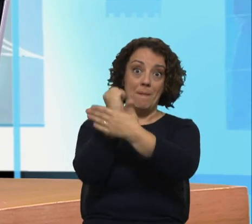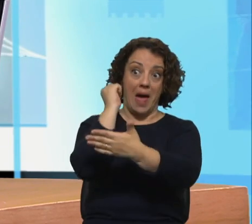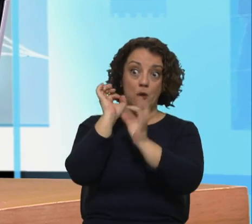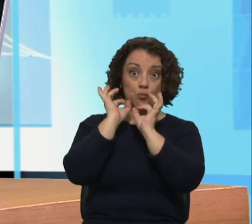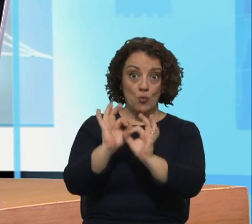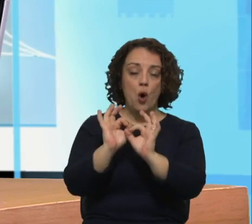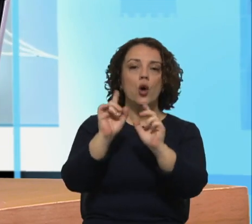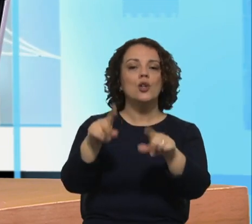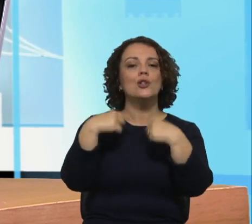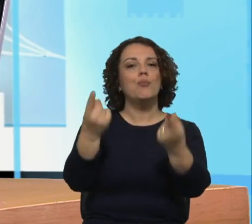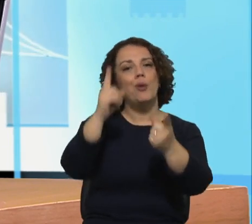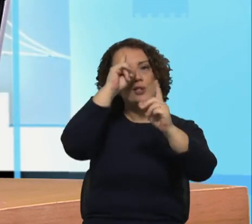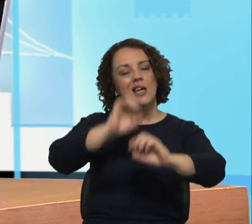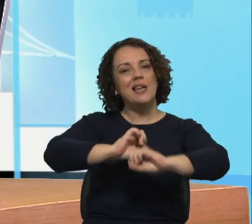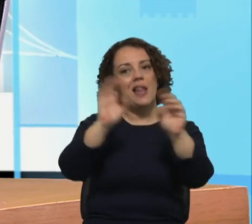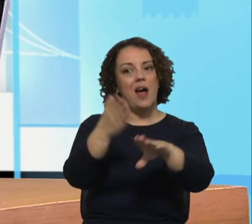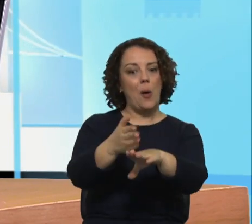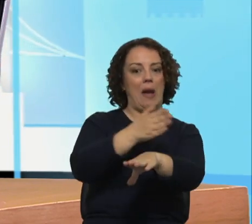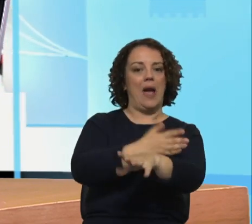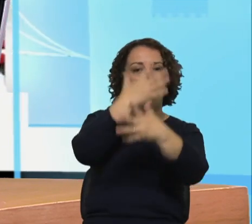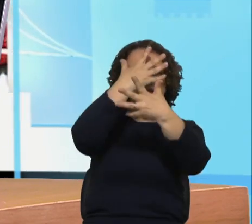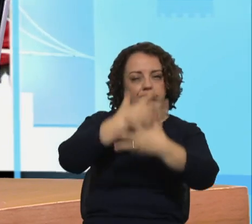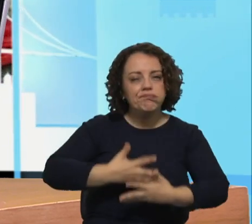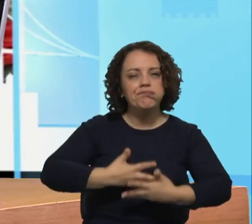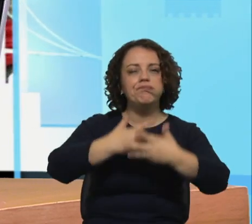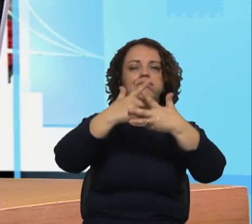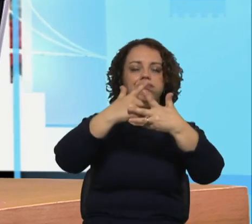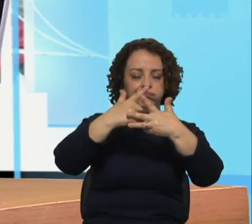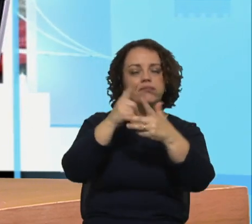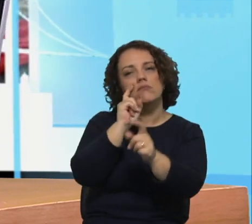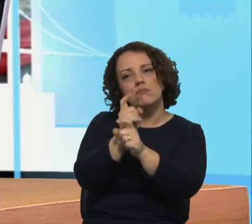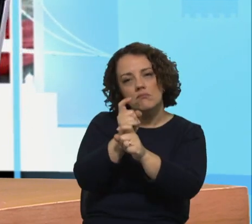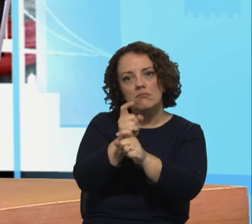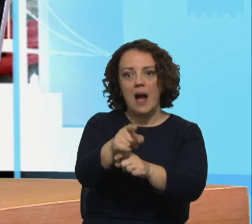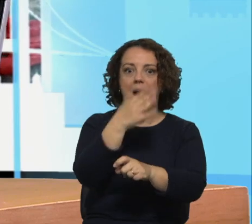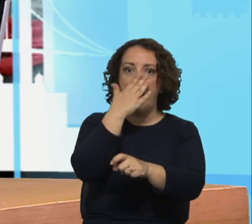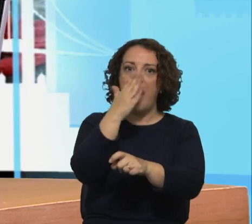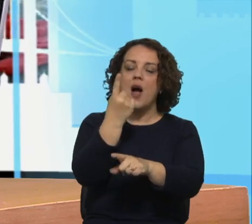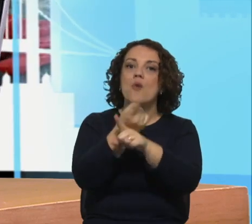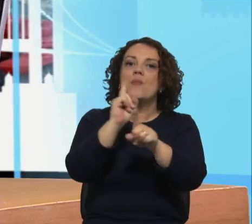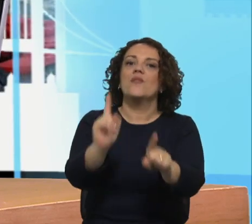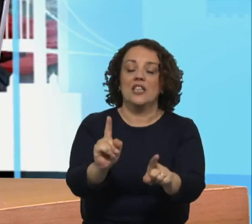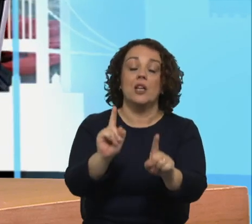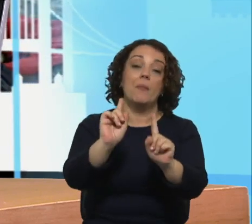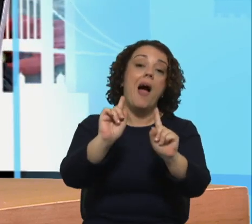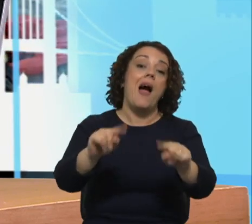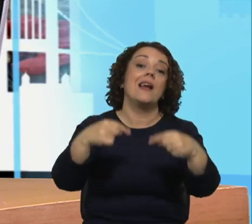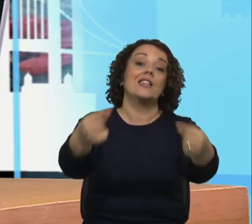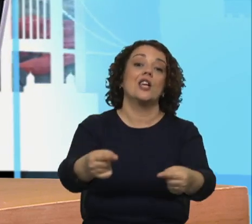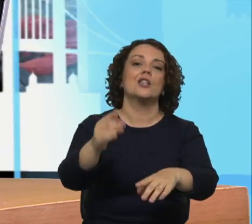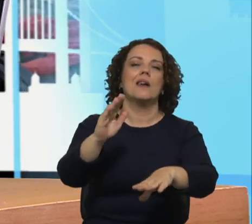que a vigília pascal assume uma importância onde, numa única celebração, antes ainda da divisão em três dias e